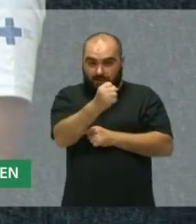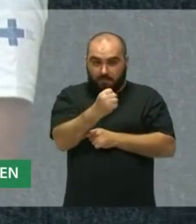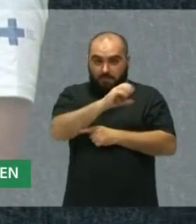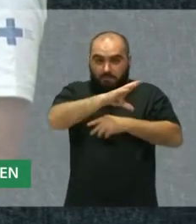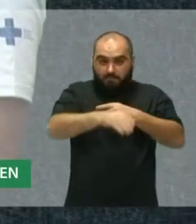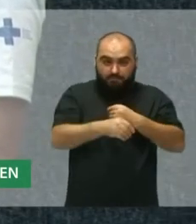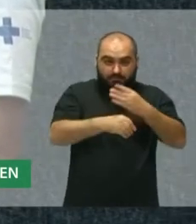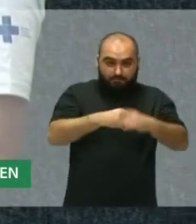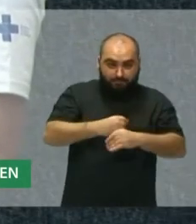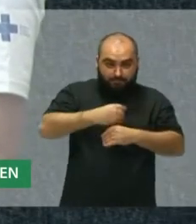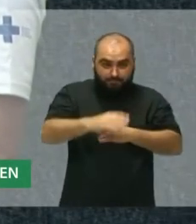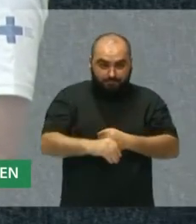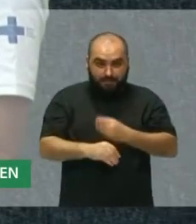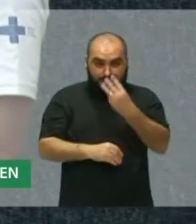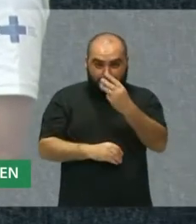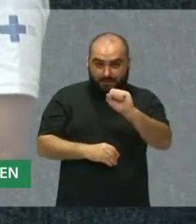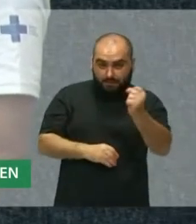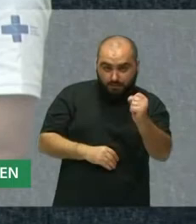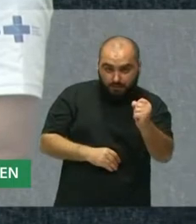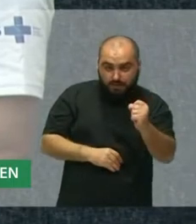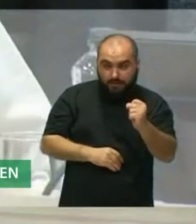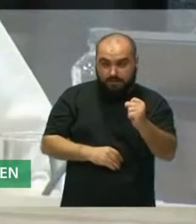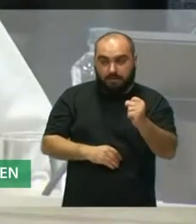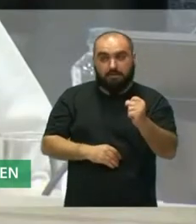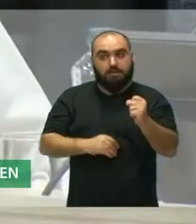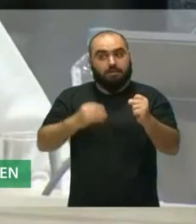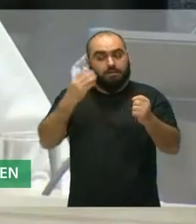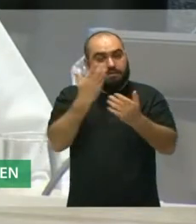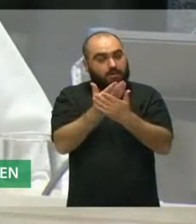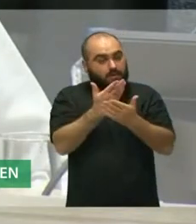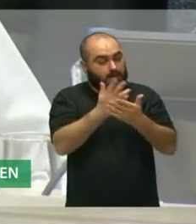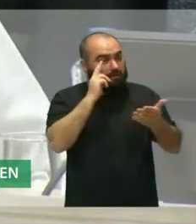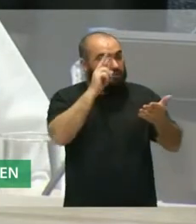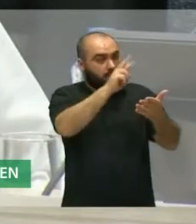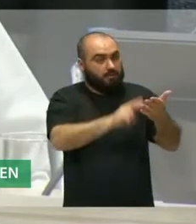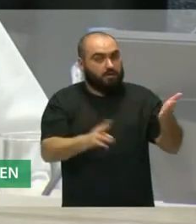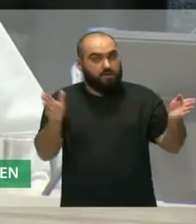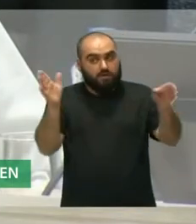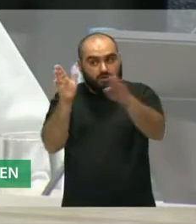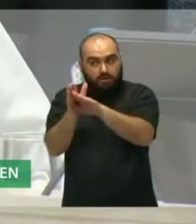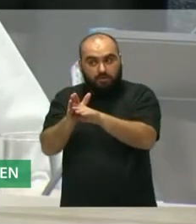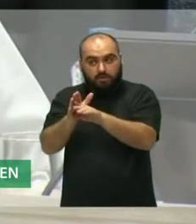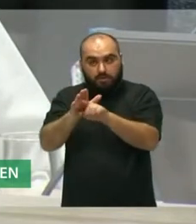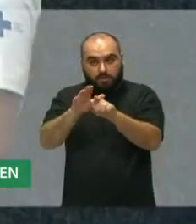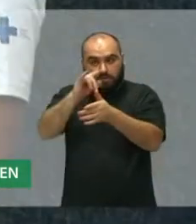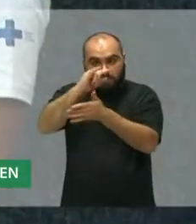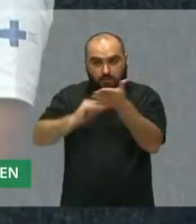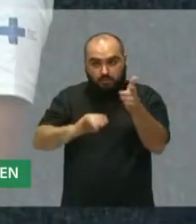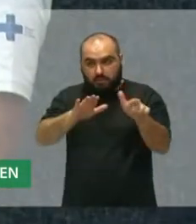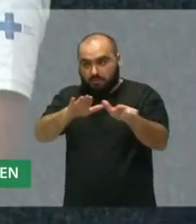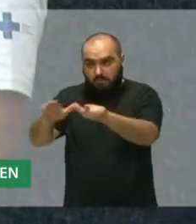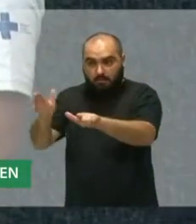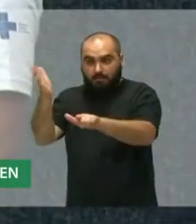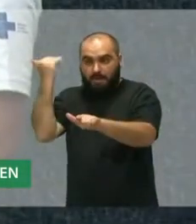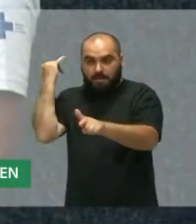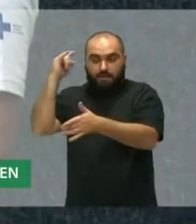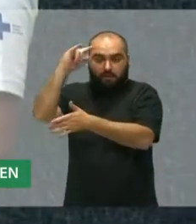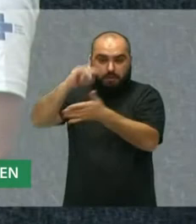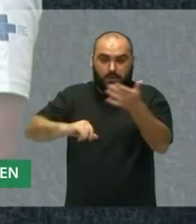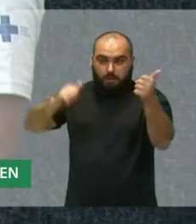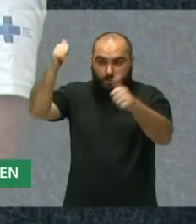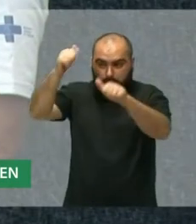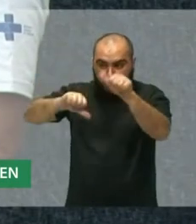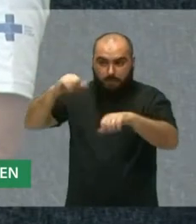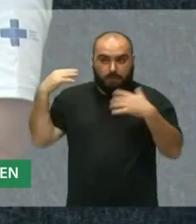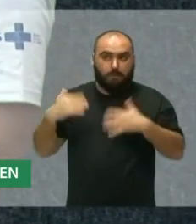de aditivo. A gente está se debruçando ainda porque recebemos esses documentos semana passada. São muitos documentos para serem